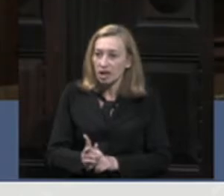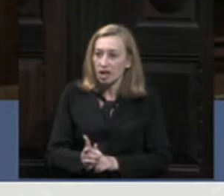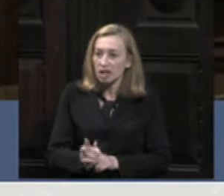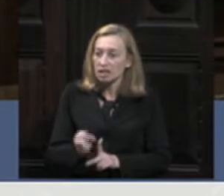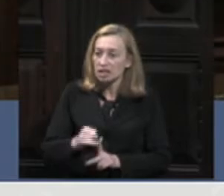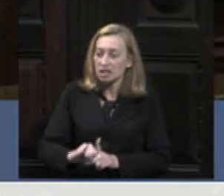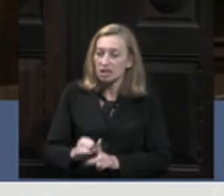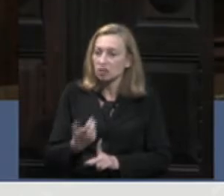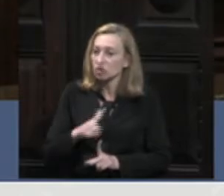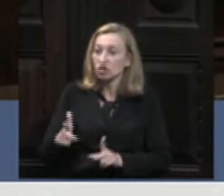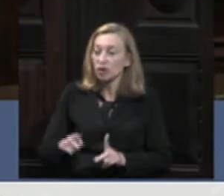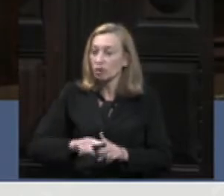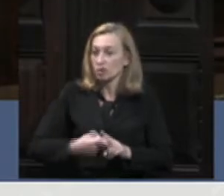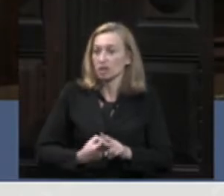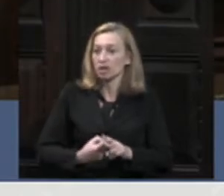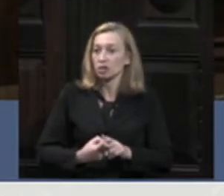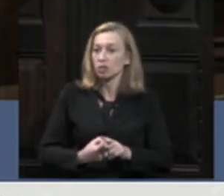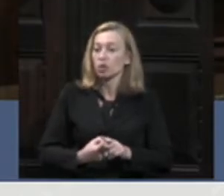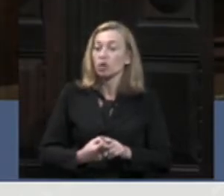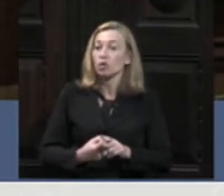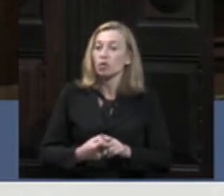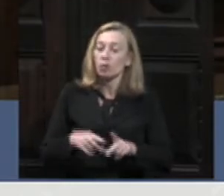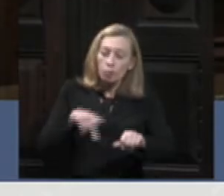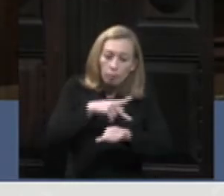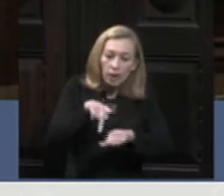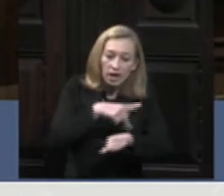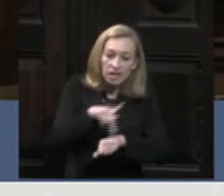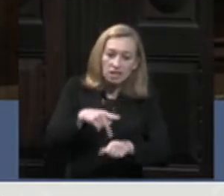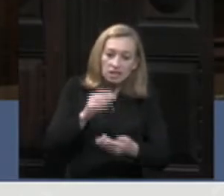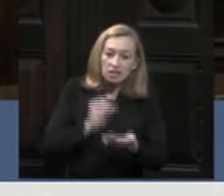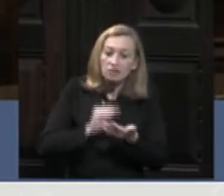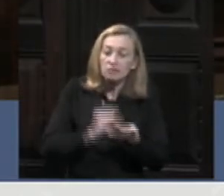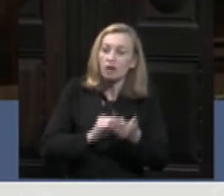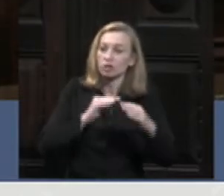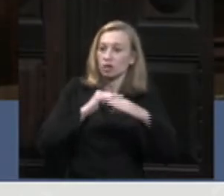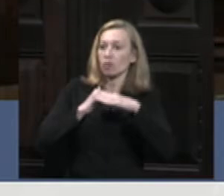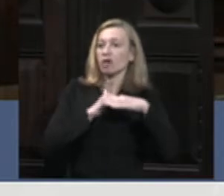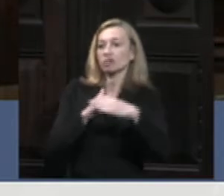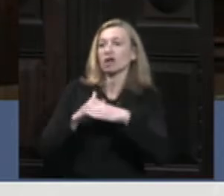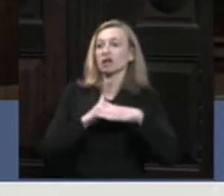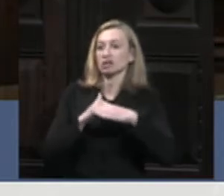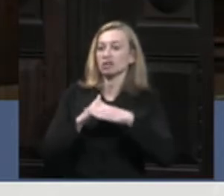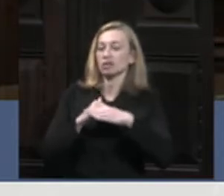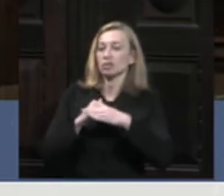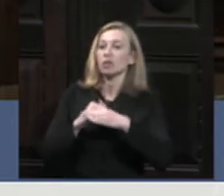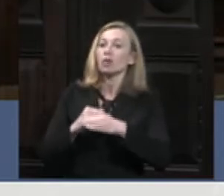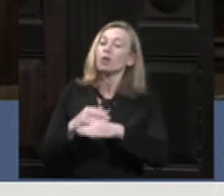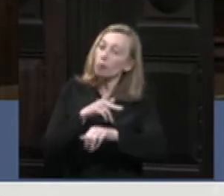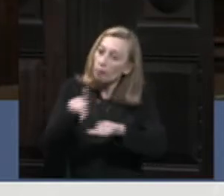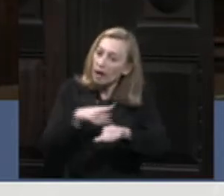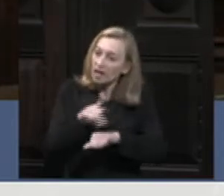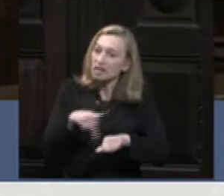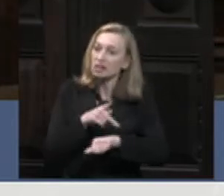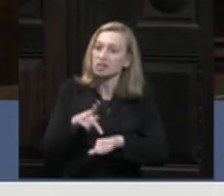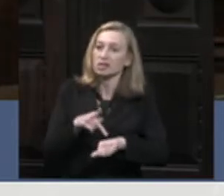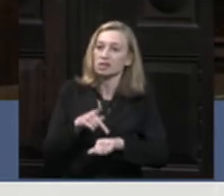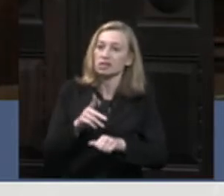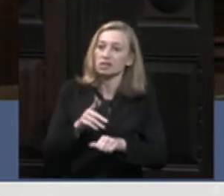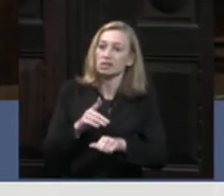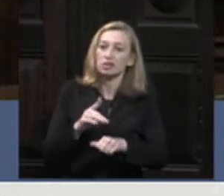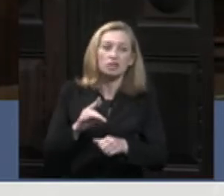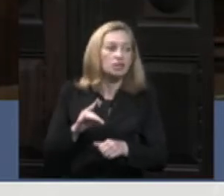realmente acabe com a desigualdade social, de um país que realmente tem um